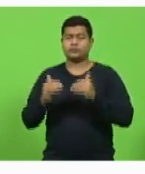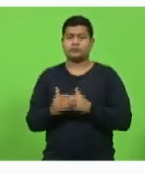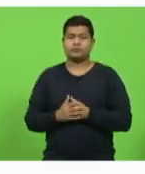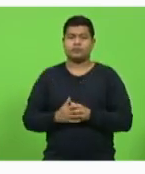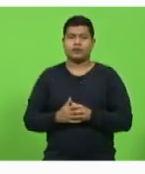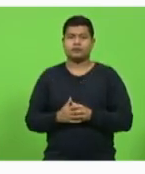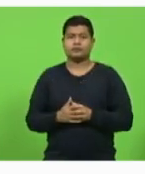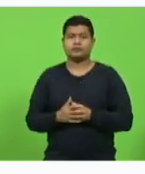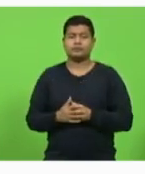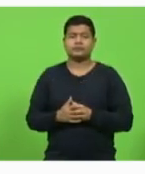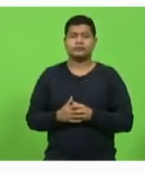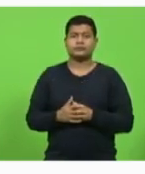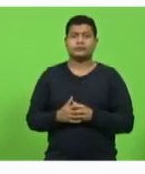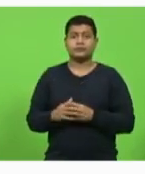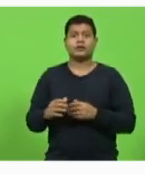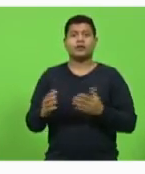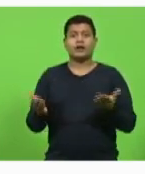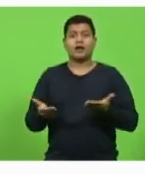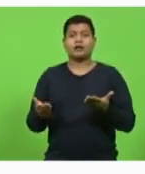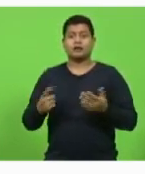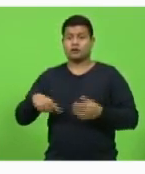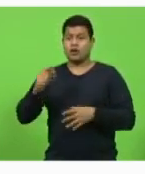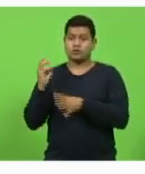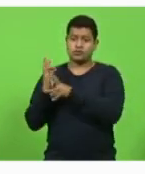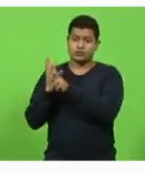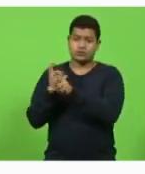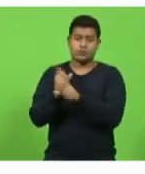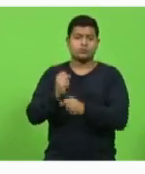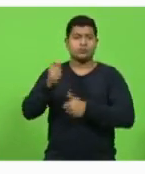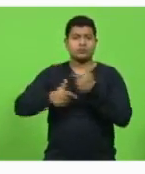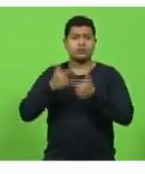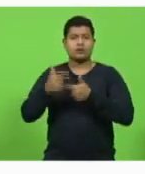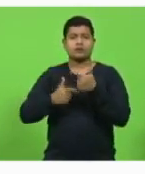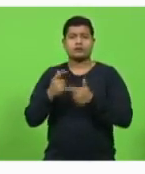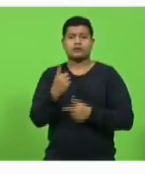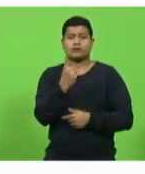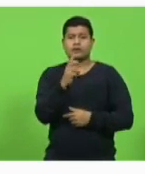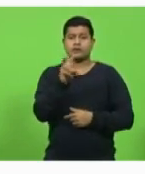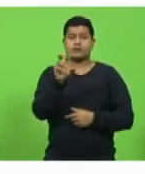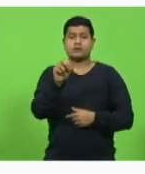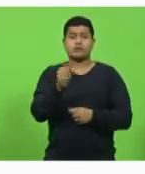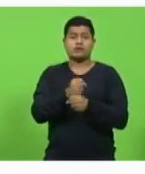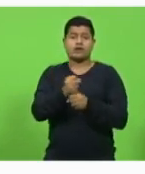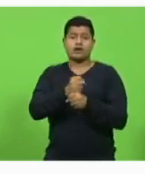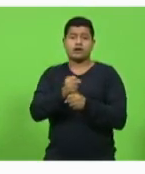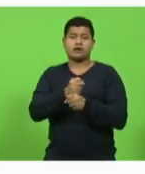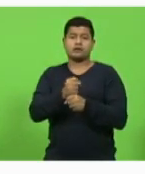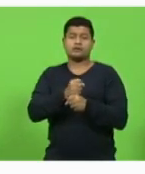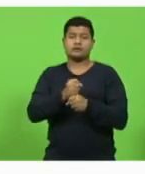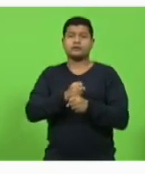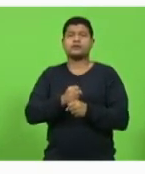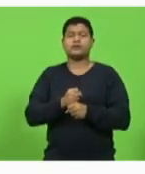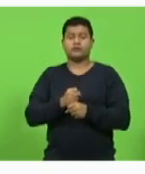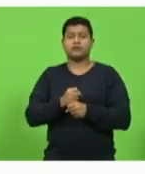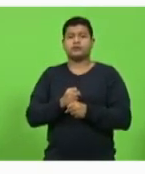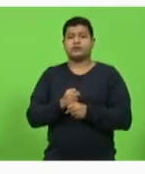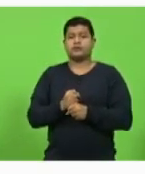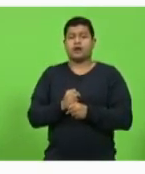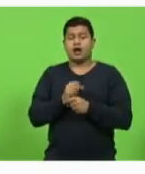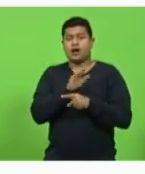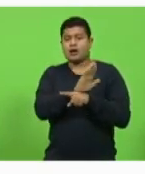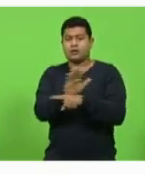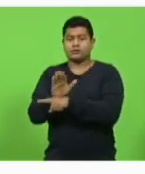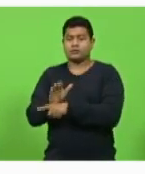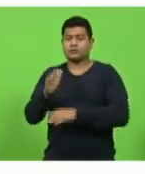que, somado ao nosso tempo de carreira, mais de 150 anos em prol da atividade pública de Santa